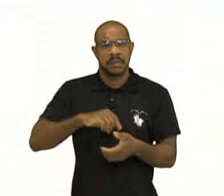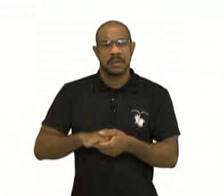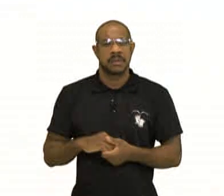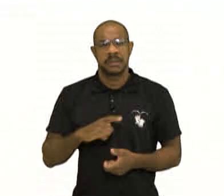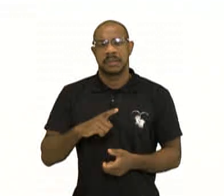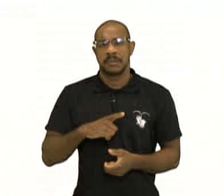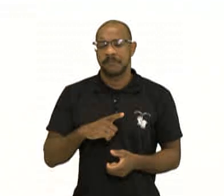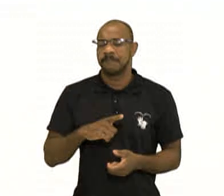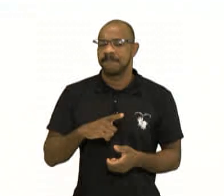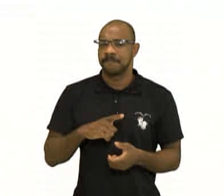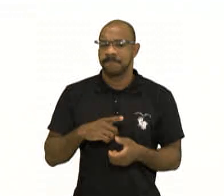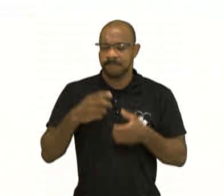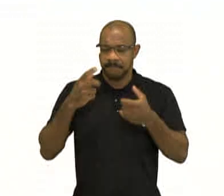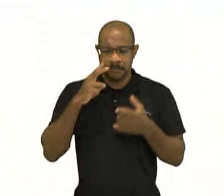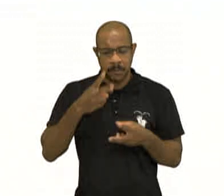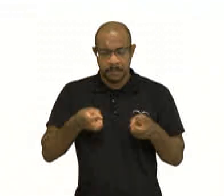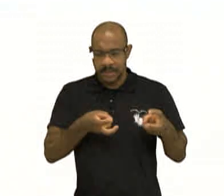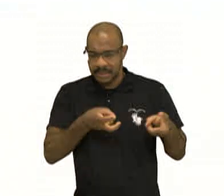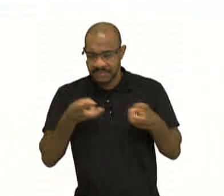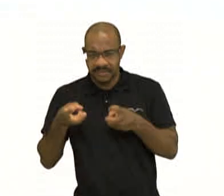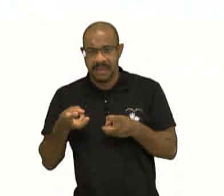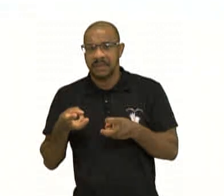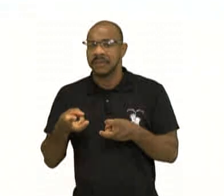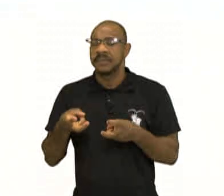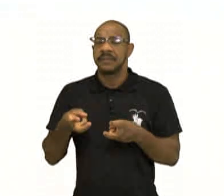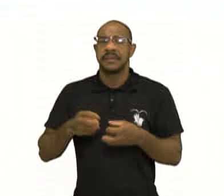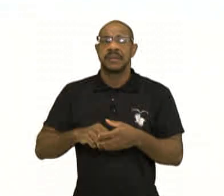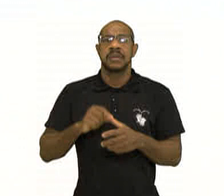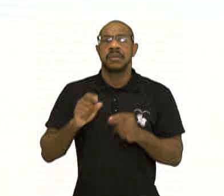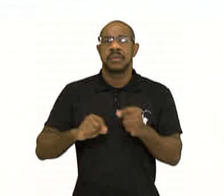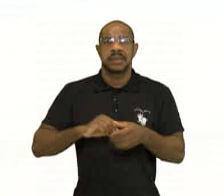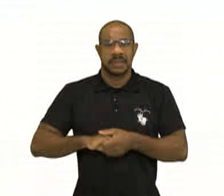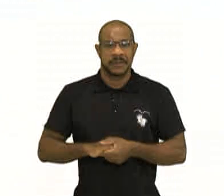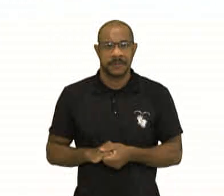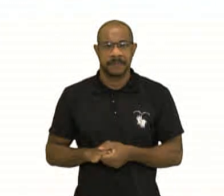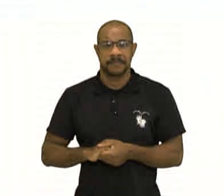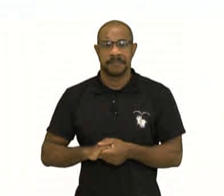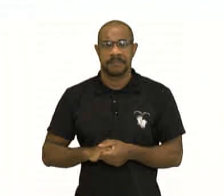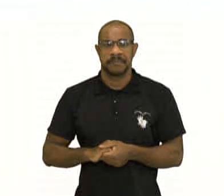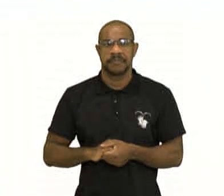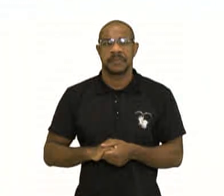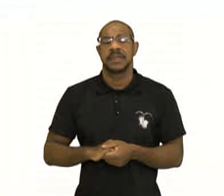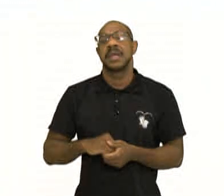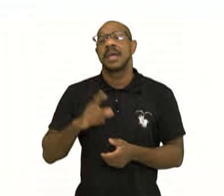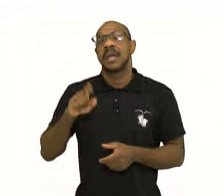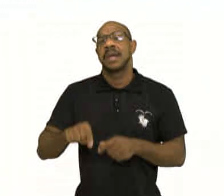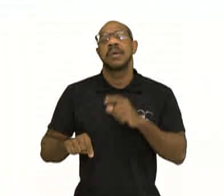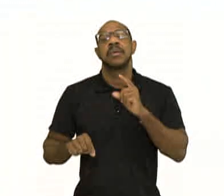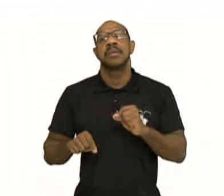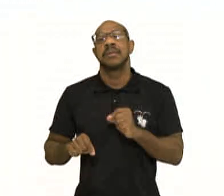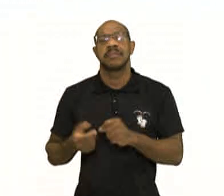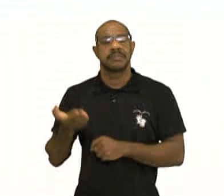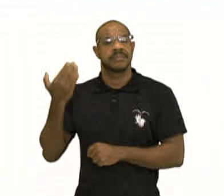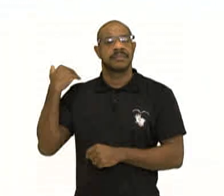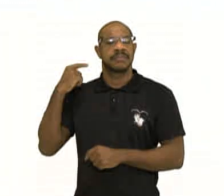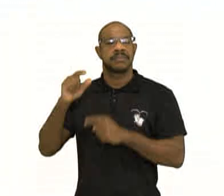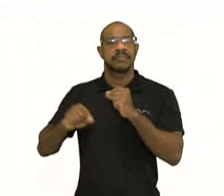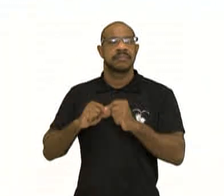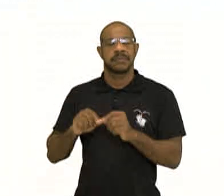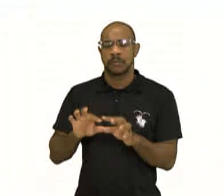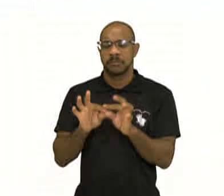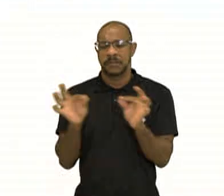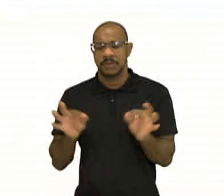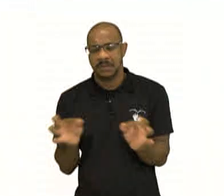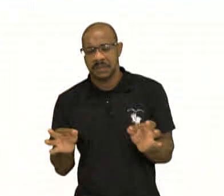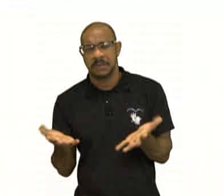mesmos estágios sucessivos obrigatórios, numa trajetória unilinear ascendente, indo do mais simples